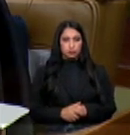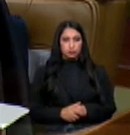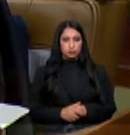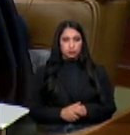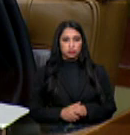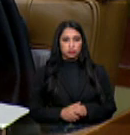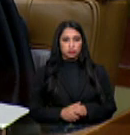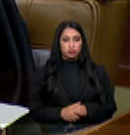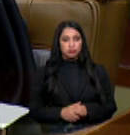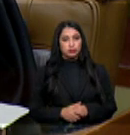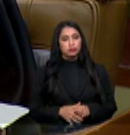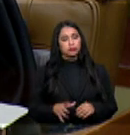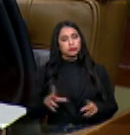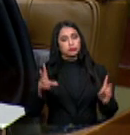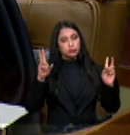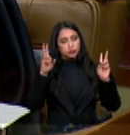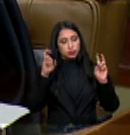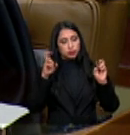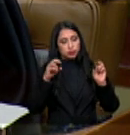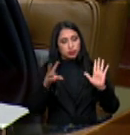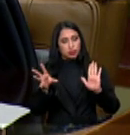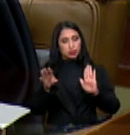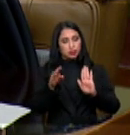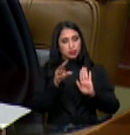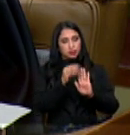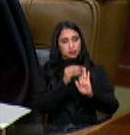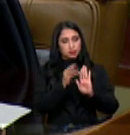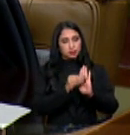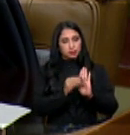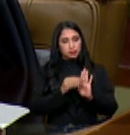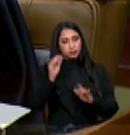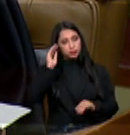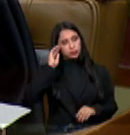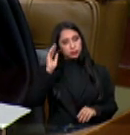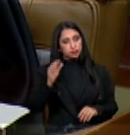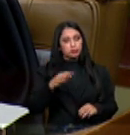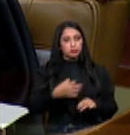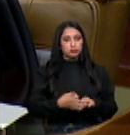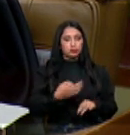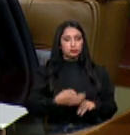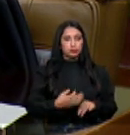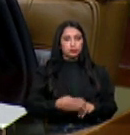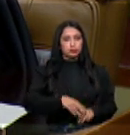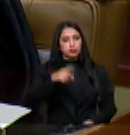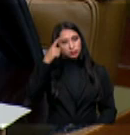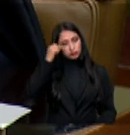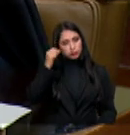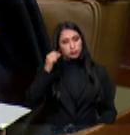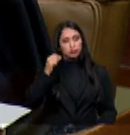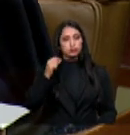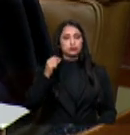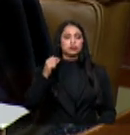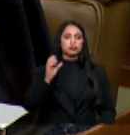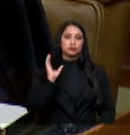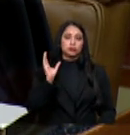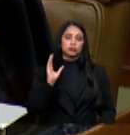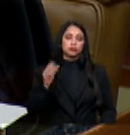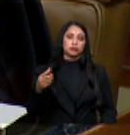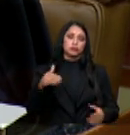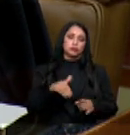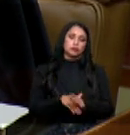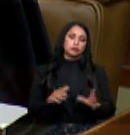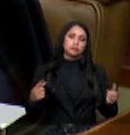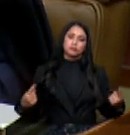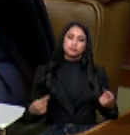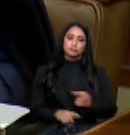incognoscibilidade, no mérito, Sua Excelência a ministra Rosa Weber vota pela improcedência. A compreensão que tenho